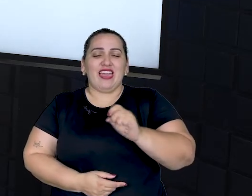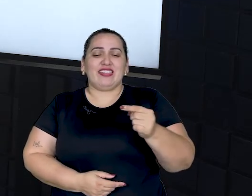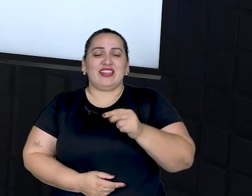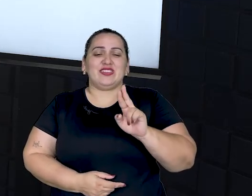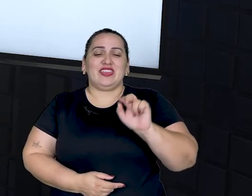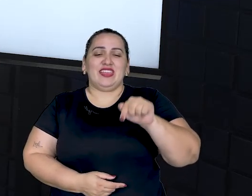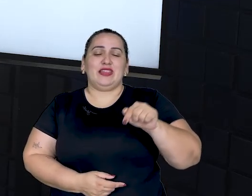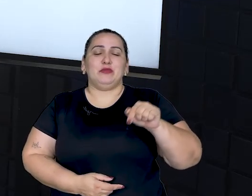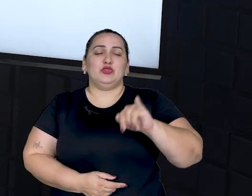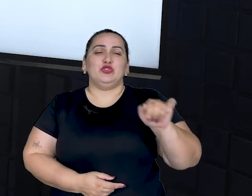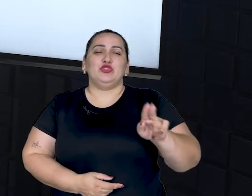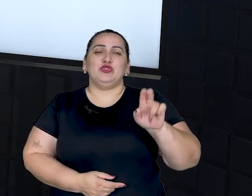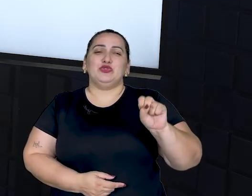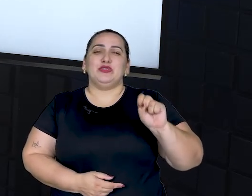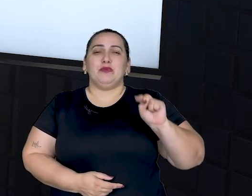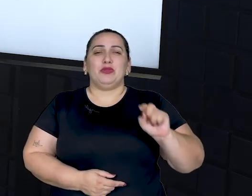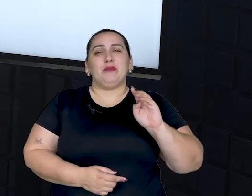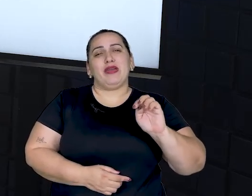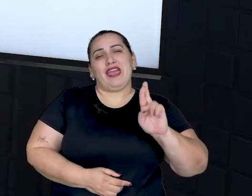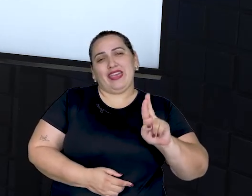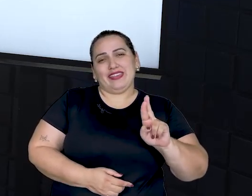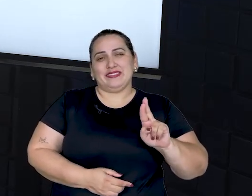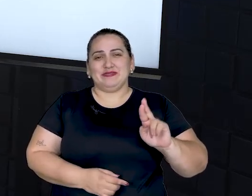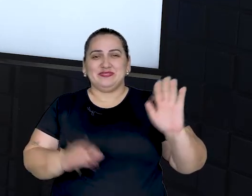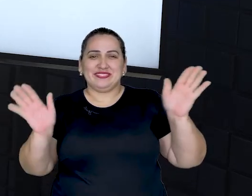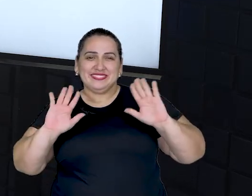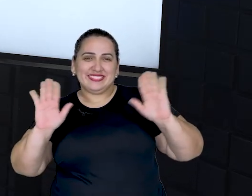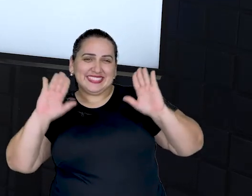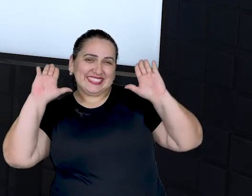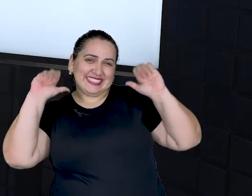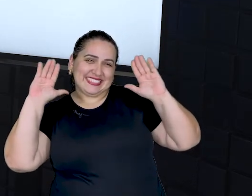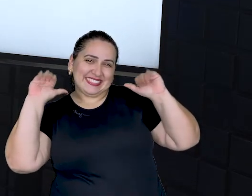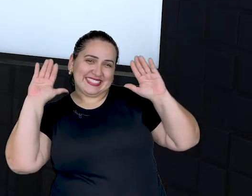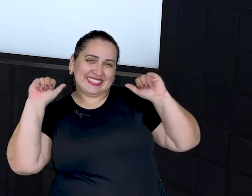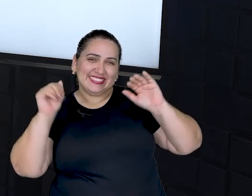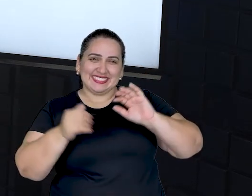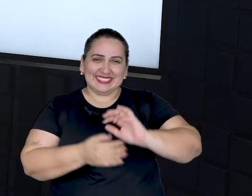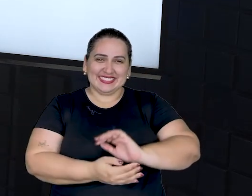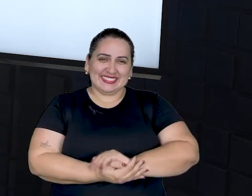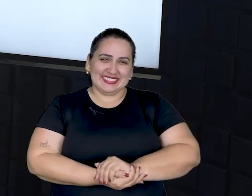tre-rn.jus.br. Até o próximo programa.